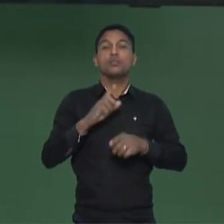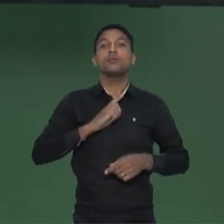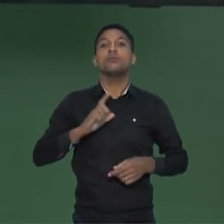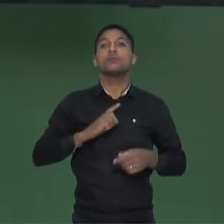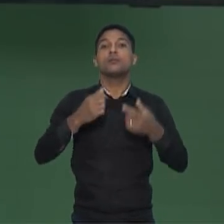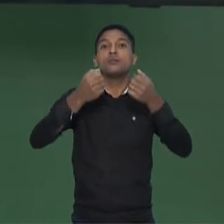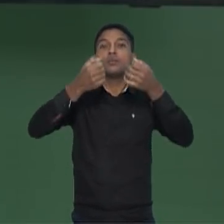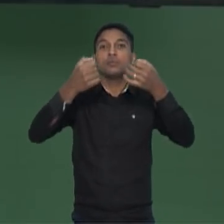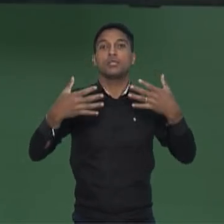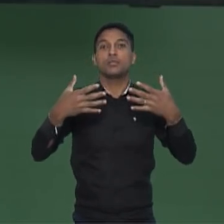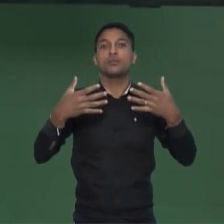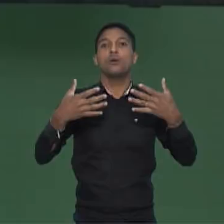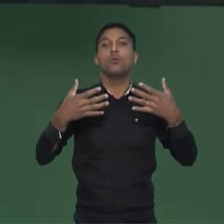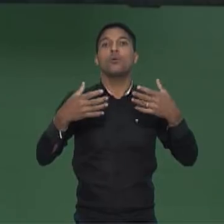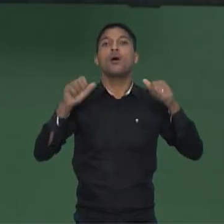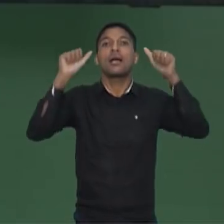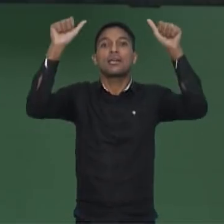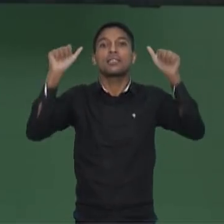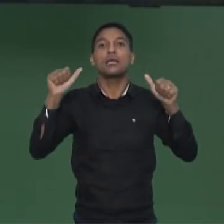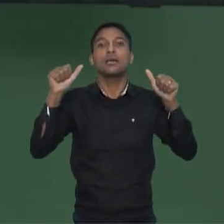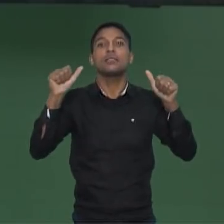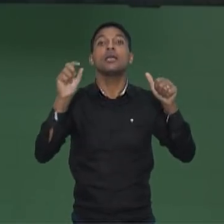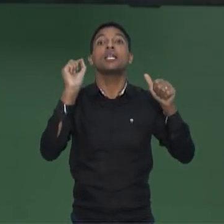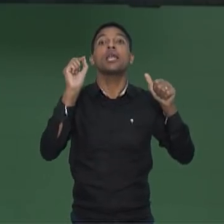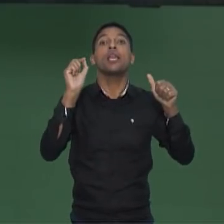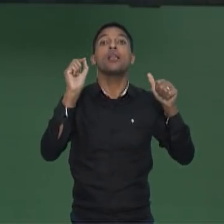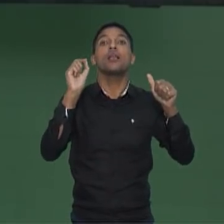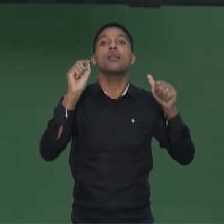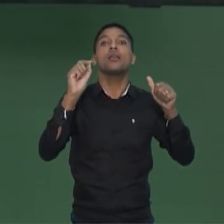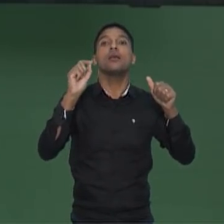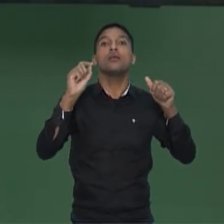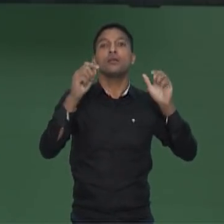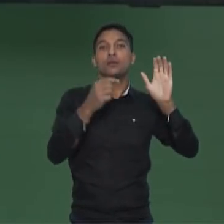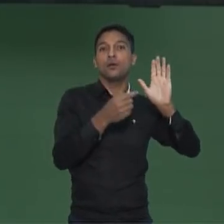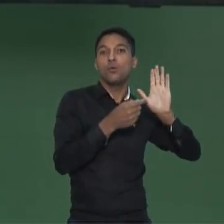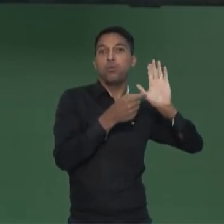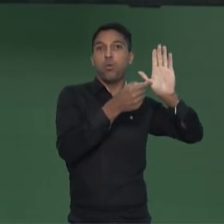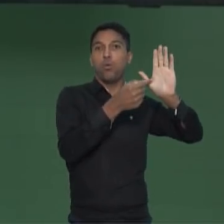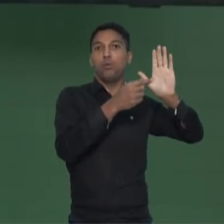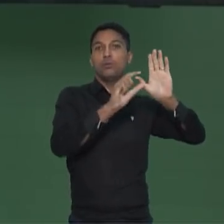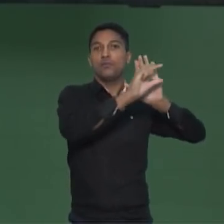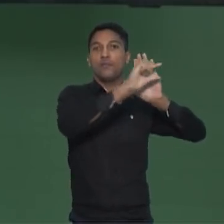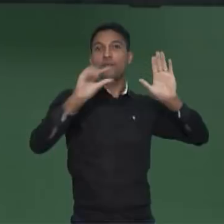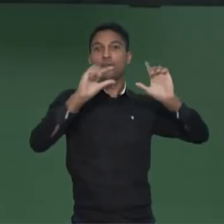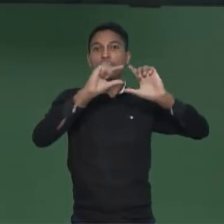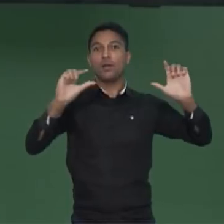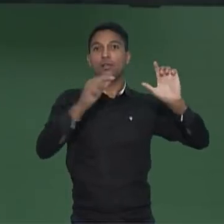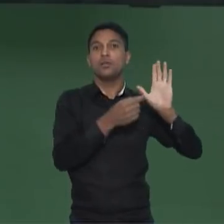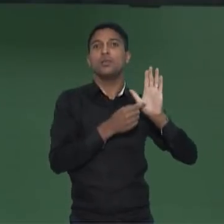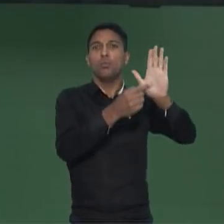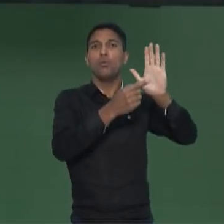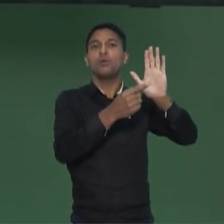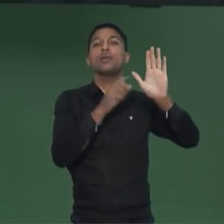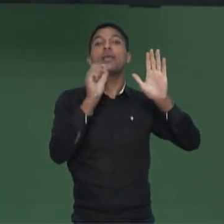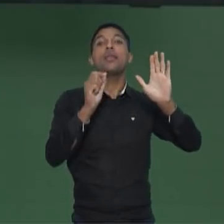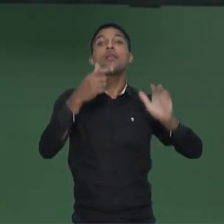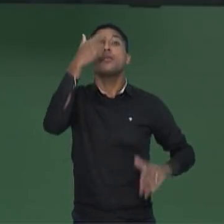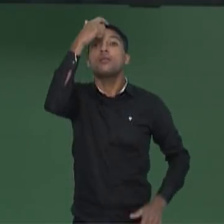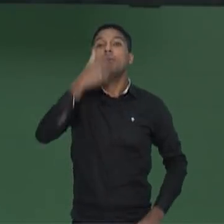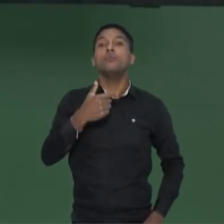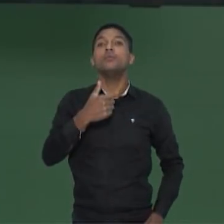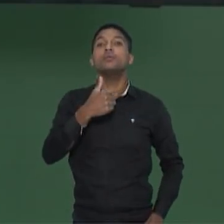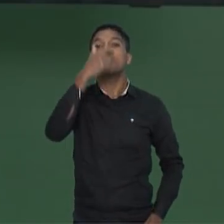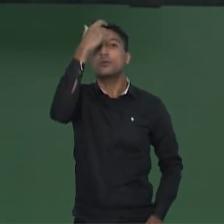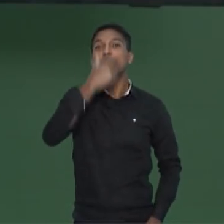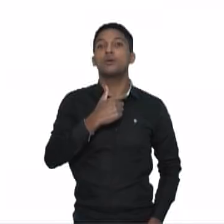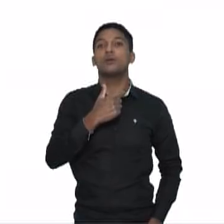esse anunciante, quem está mandando essa mensagem sobre o enunciado que lemos. Quem está enviando